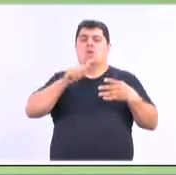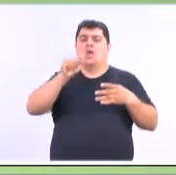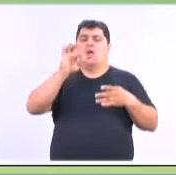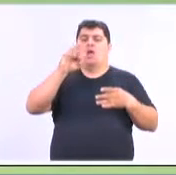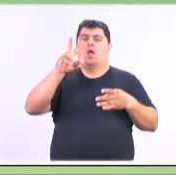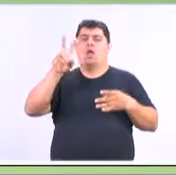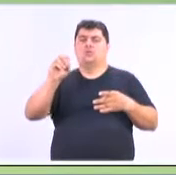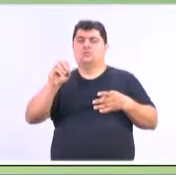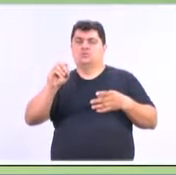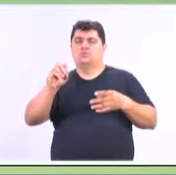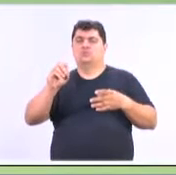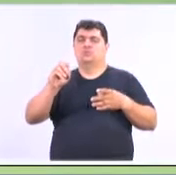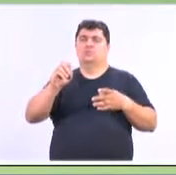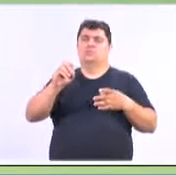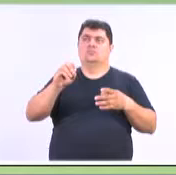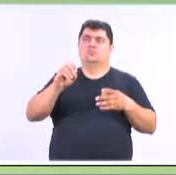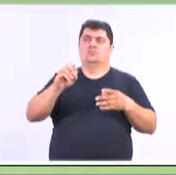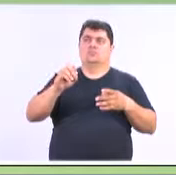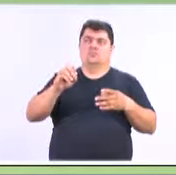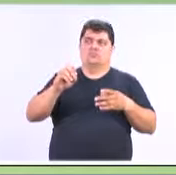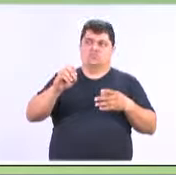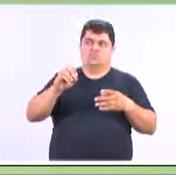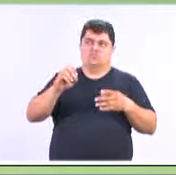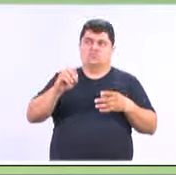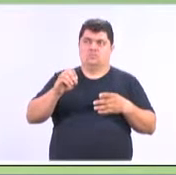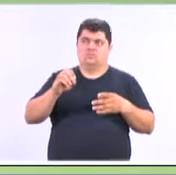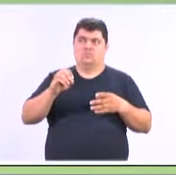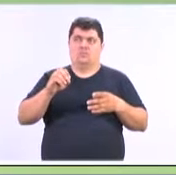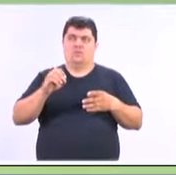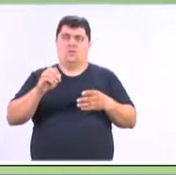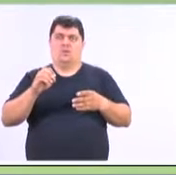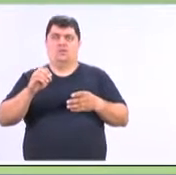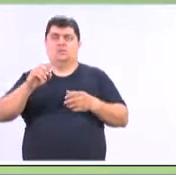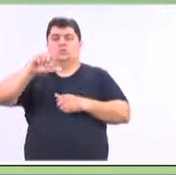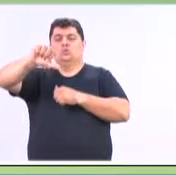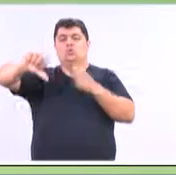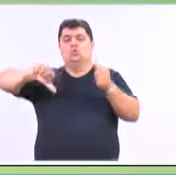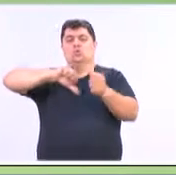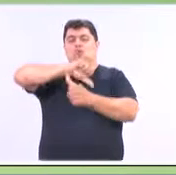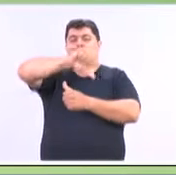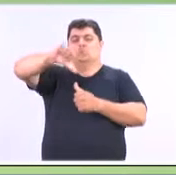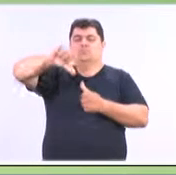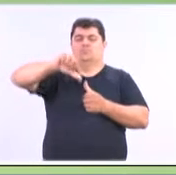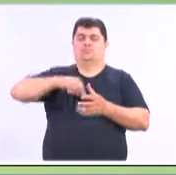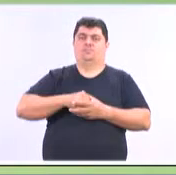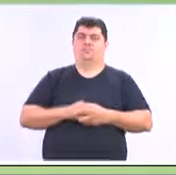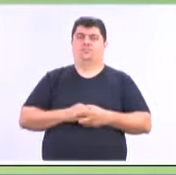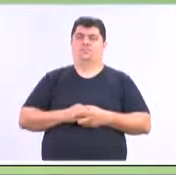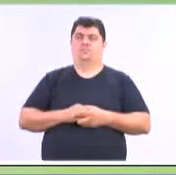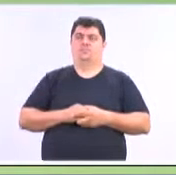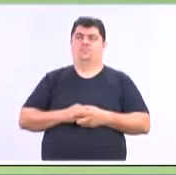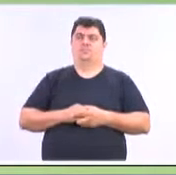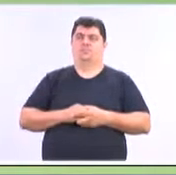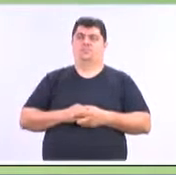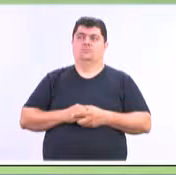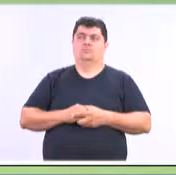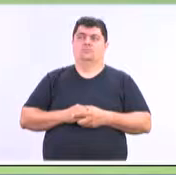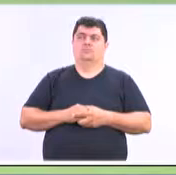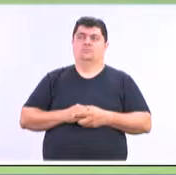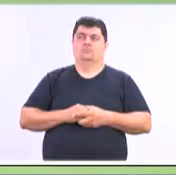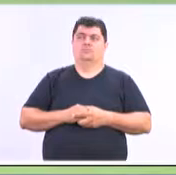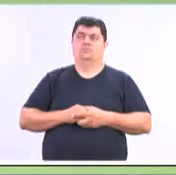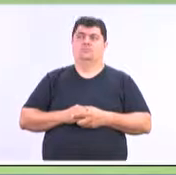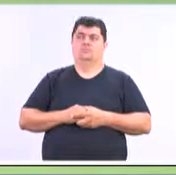ativo como, coloquei como aqui, né? Como circulante. Circulante.